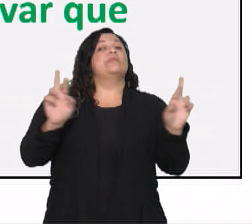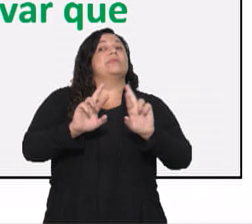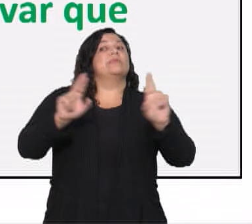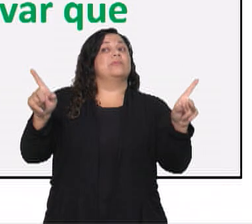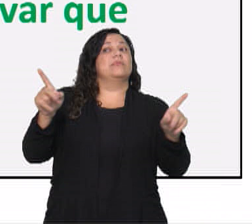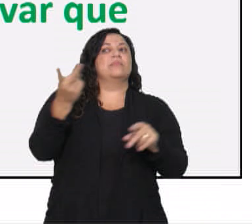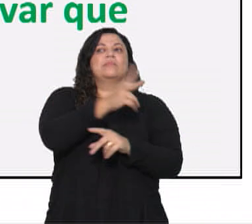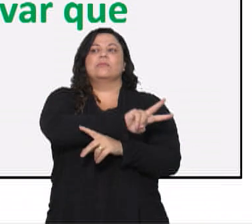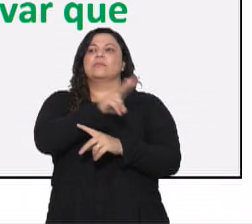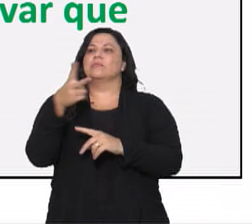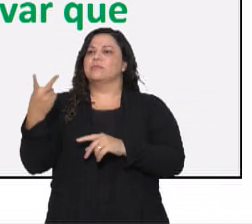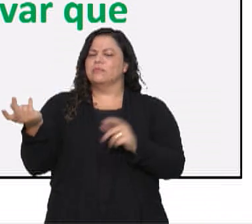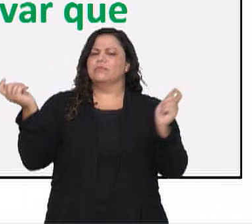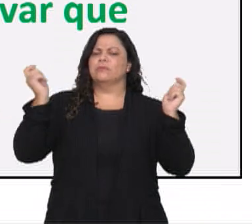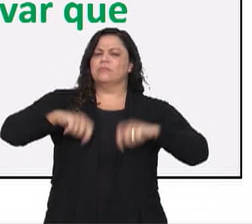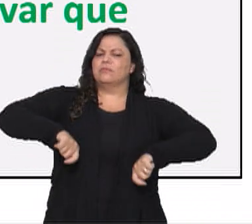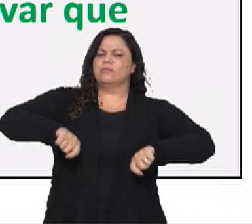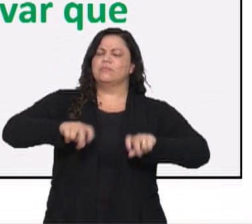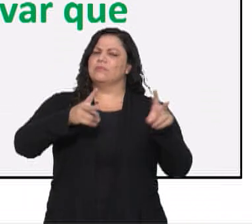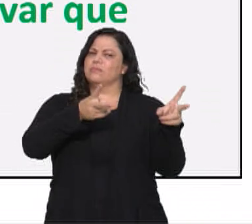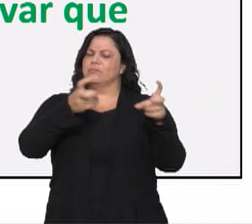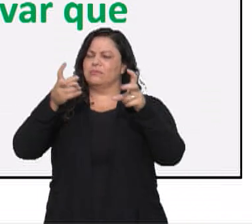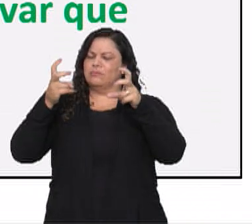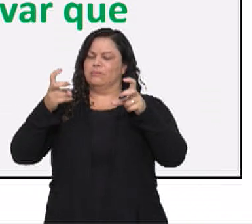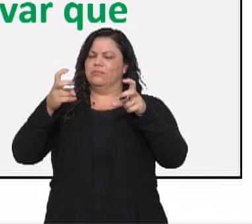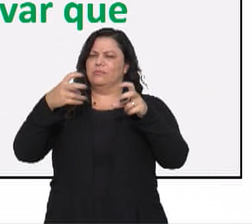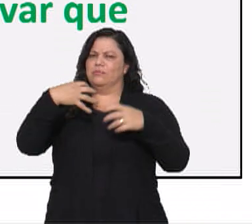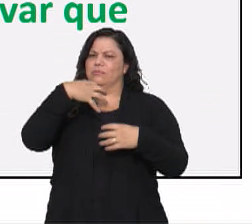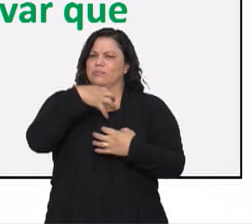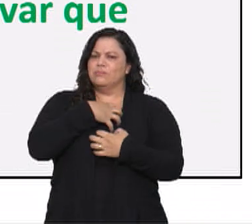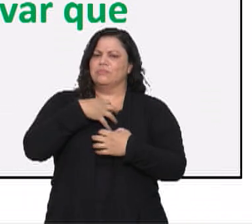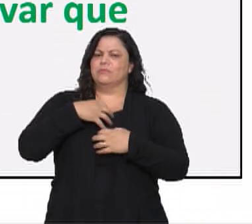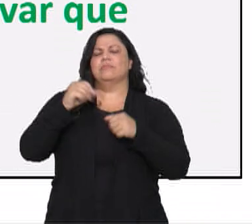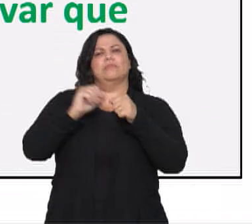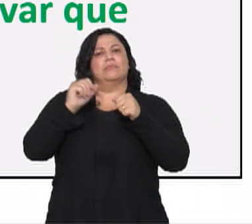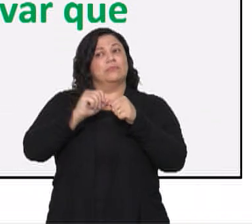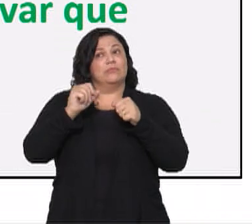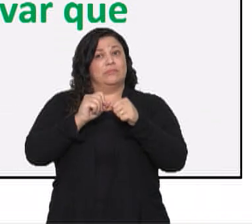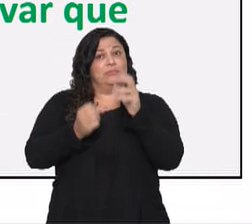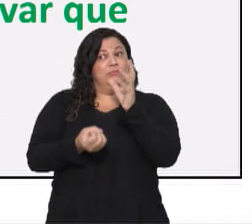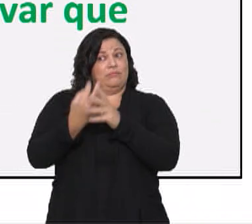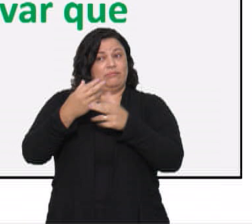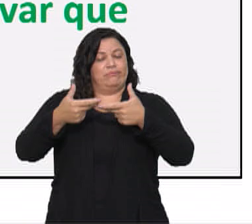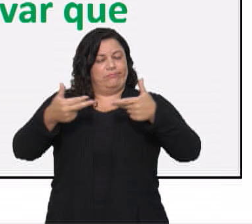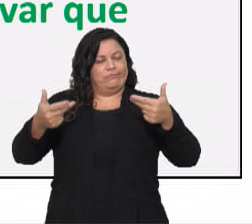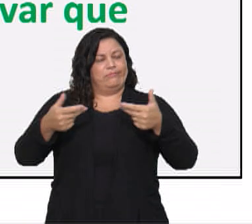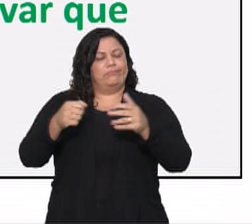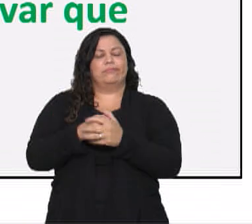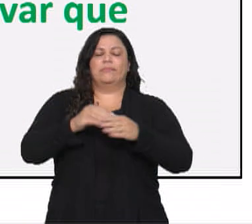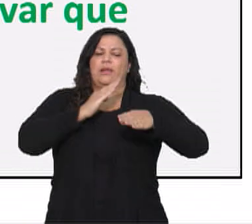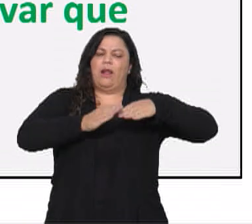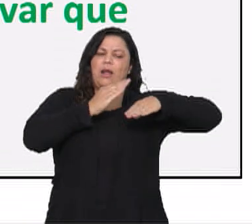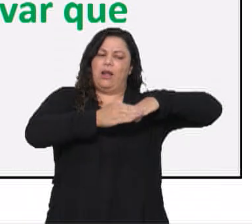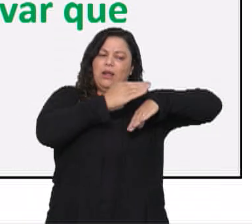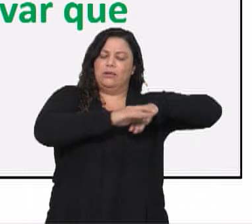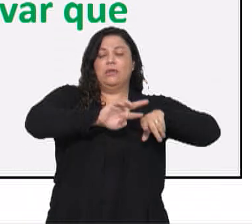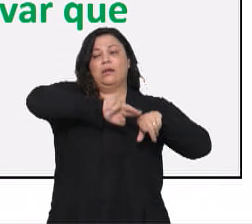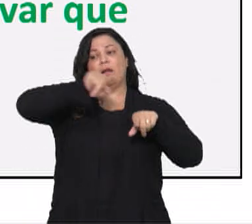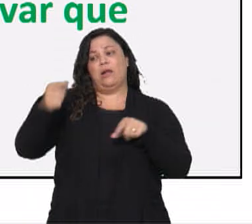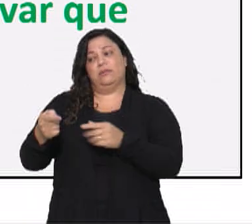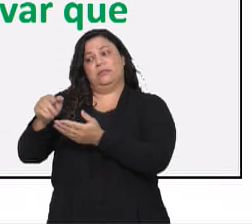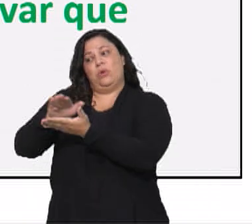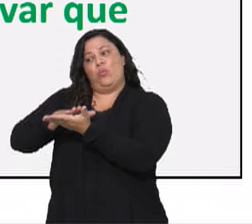duas ferramentas pode ser percebida no modo como são fabricadas. A primeira apresenta a lascada, a segunda dá para observar que tem